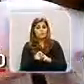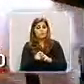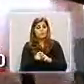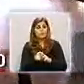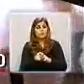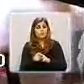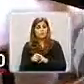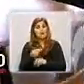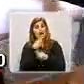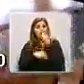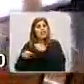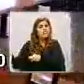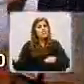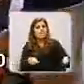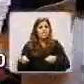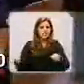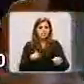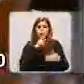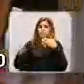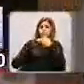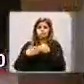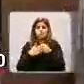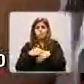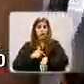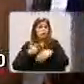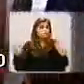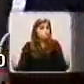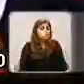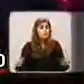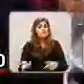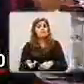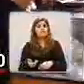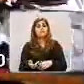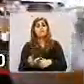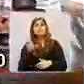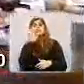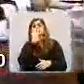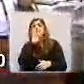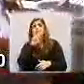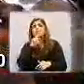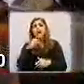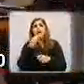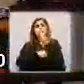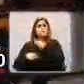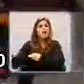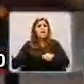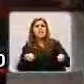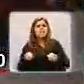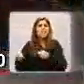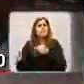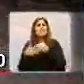das cantinas poderem fechar a qualquer momento. E se esta cantina fechasse, onde é que